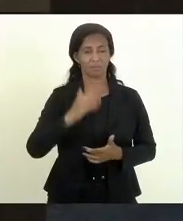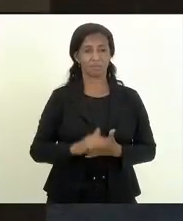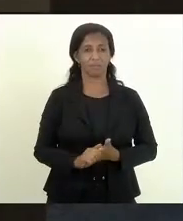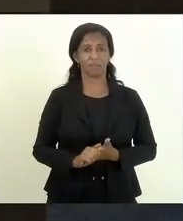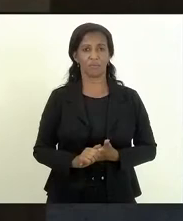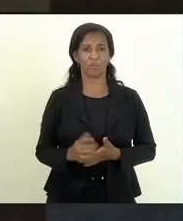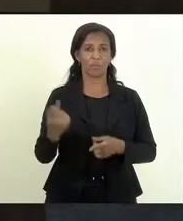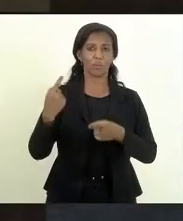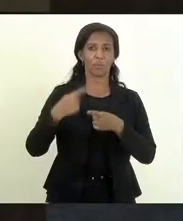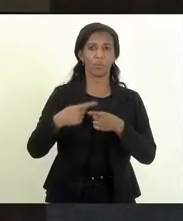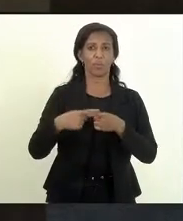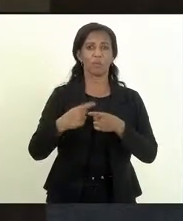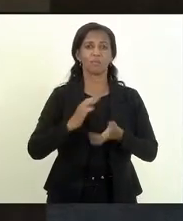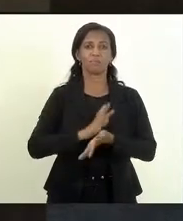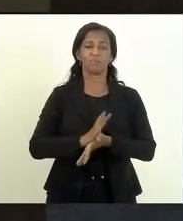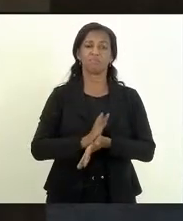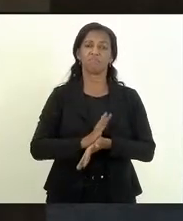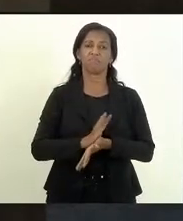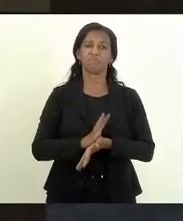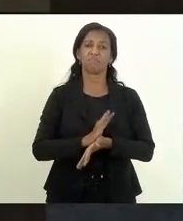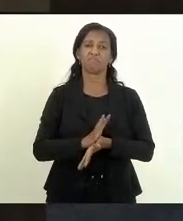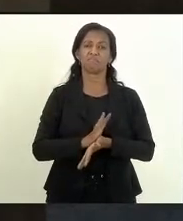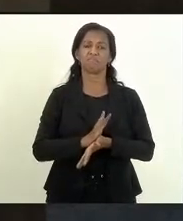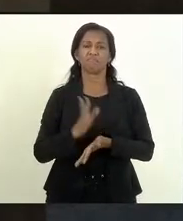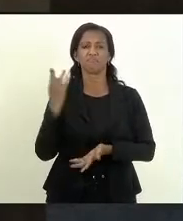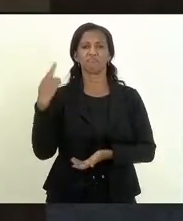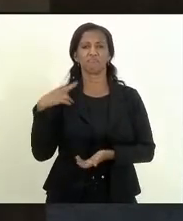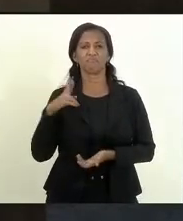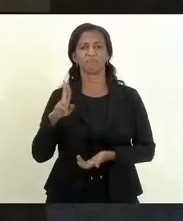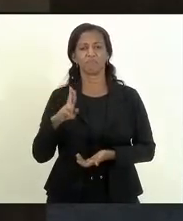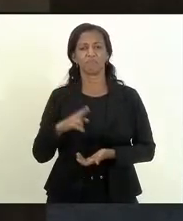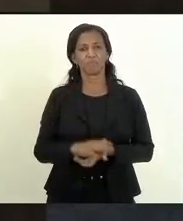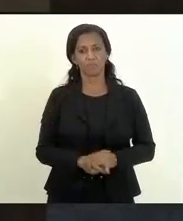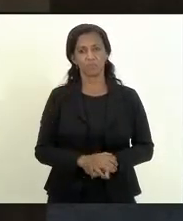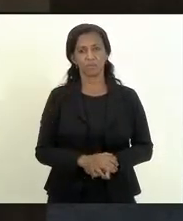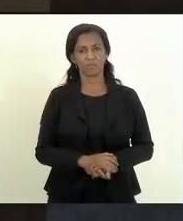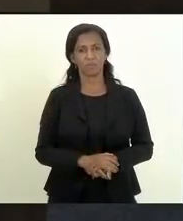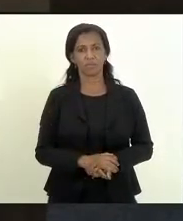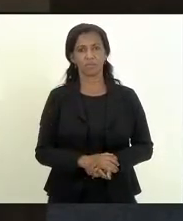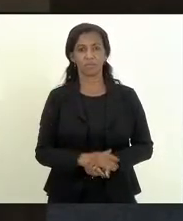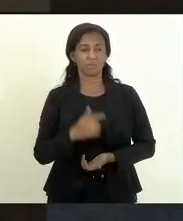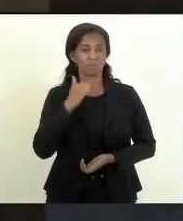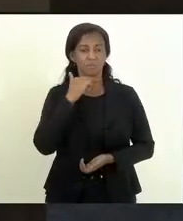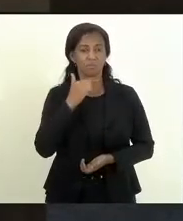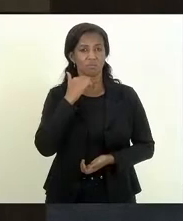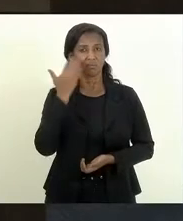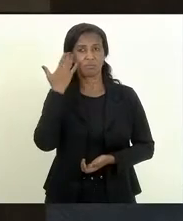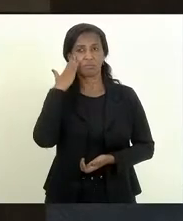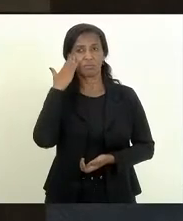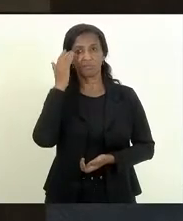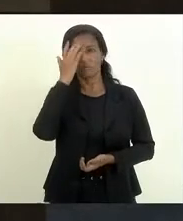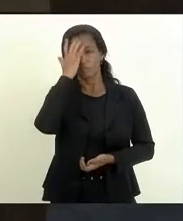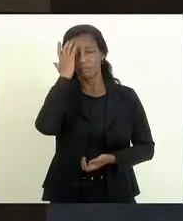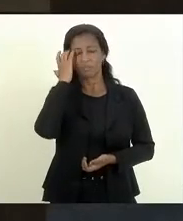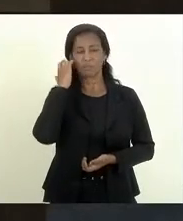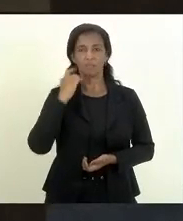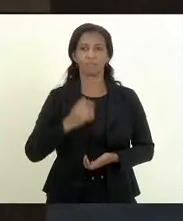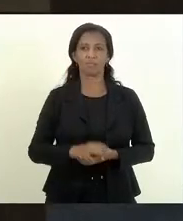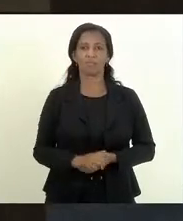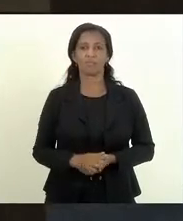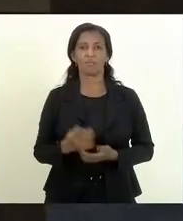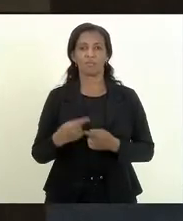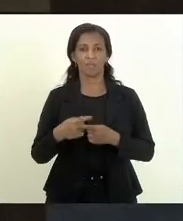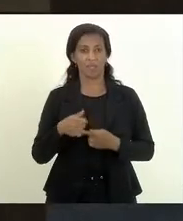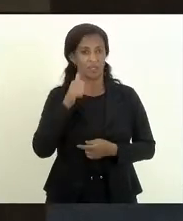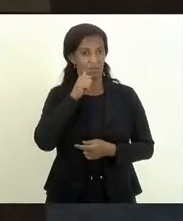o porquê desse preconceito religioso. Não consigo entender. Porque as